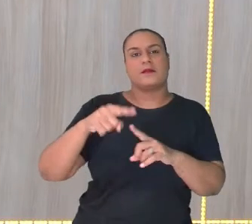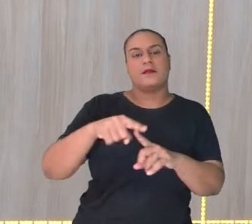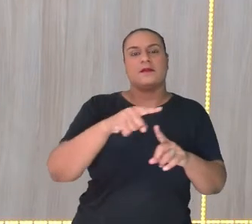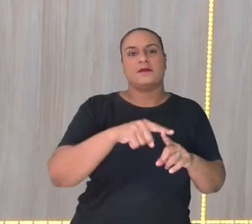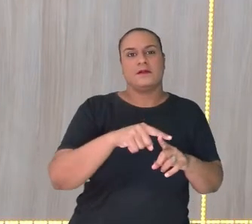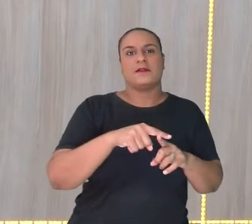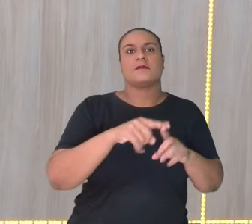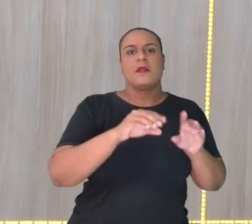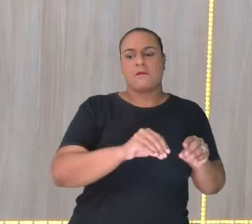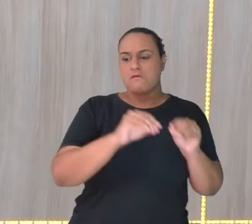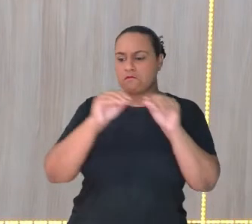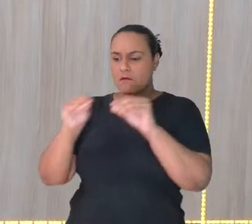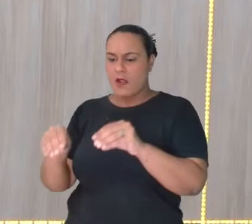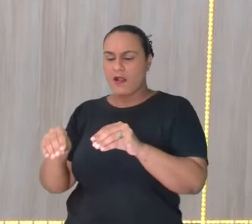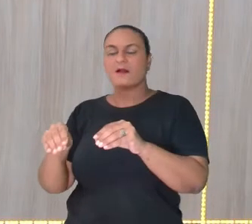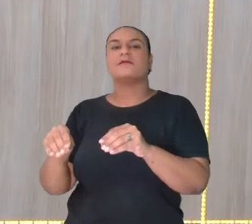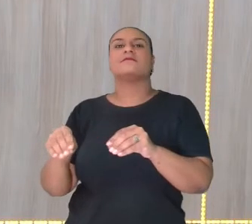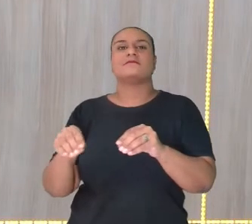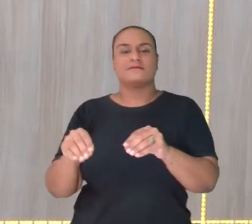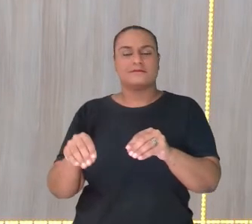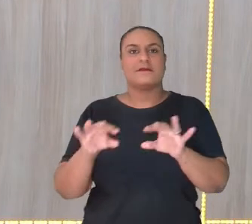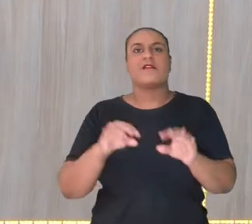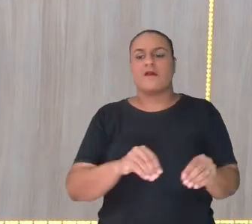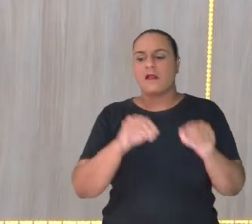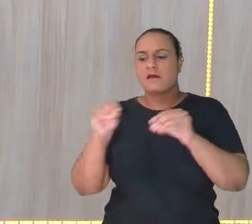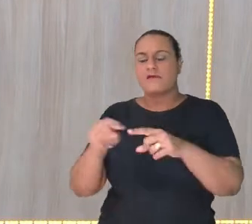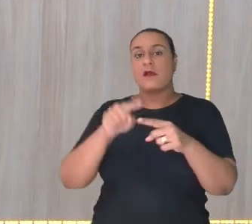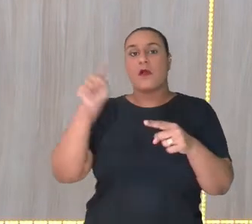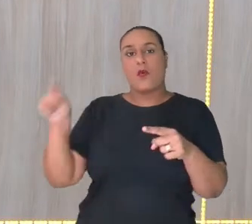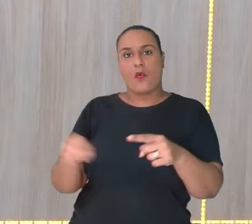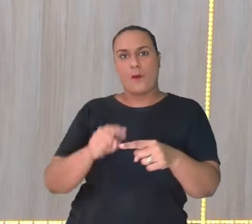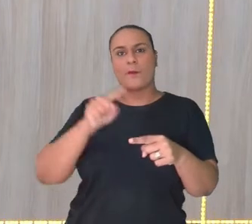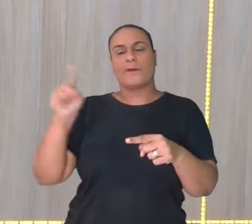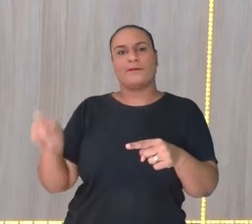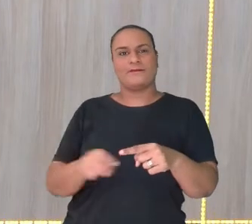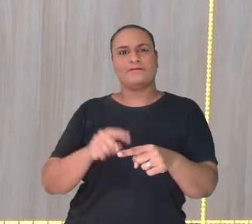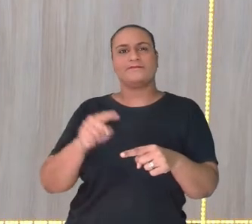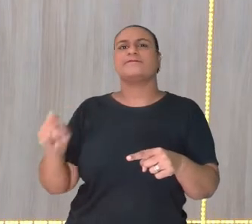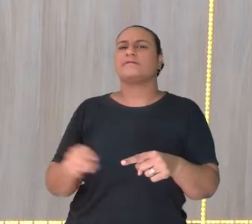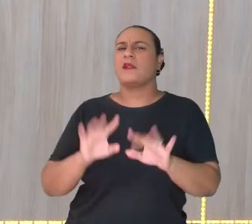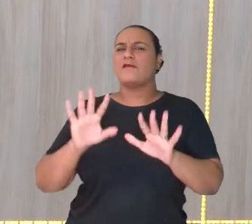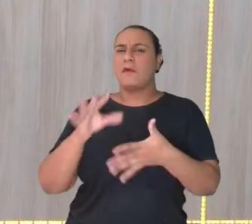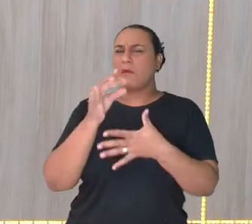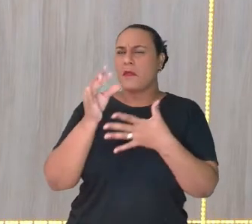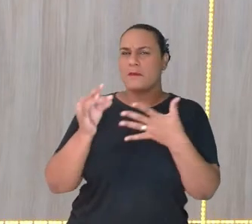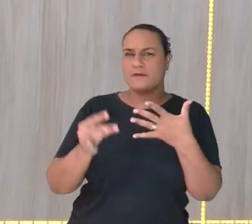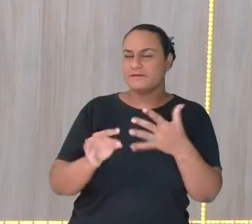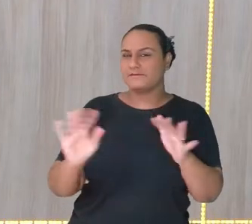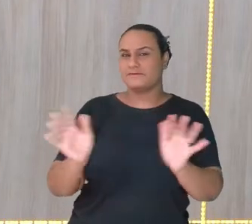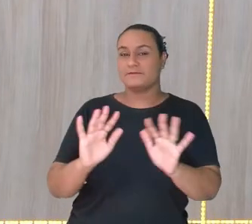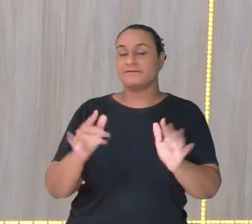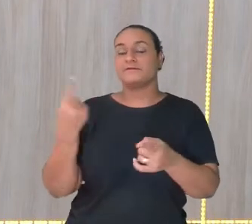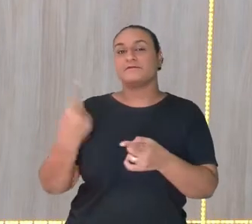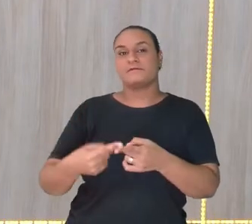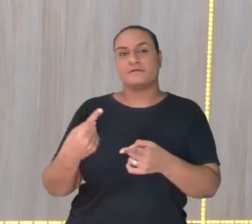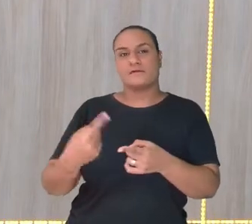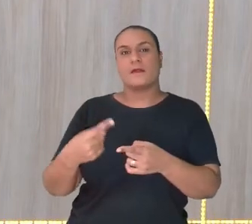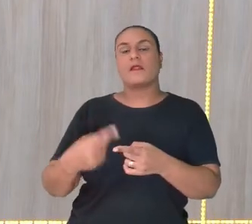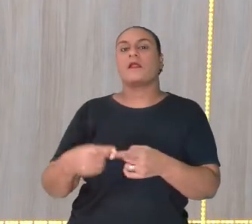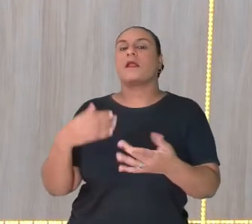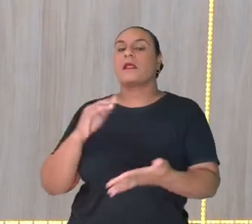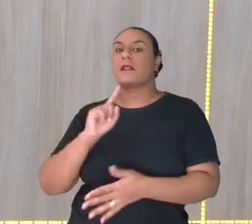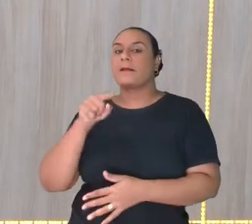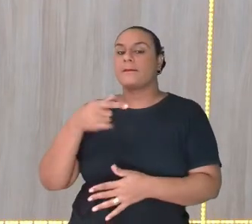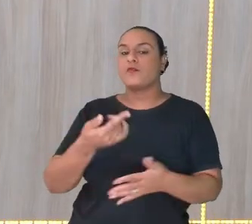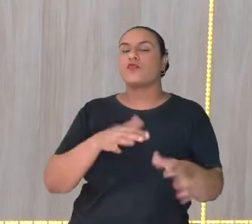um outro terreno, né, e vai fazendo esse rodízio. Porém, eu não vou detalhar muito porque a gente vai falar disso no decorrer